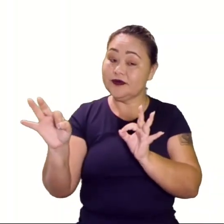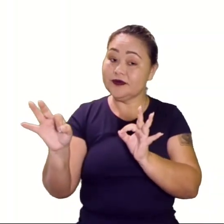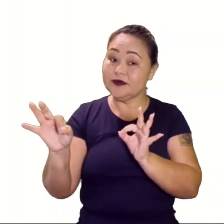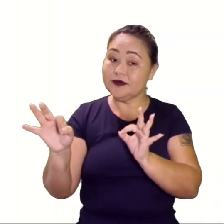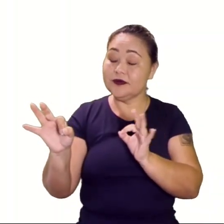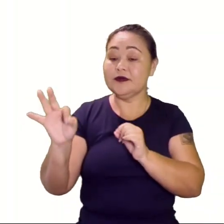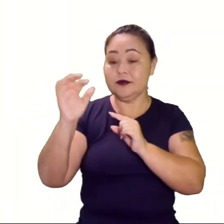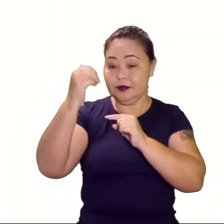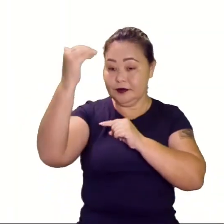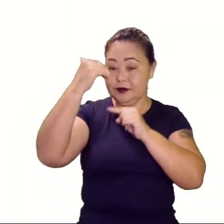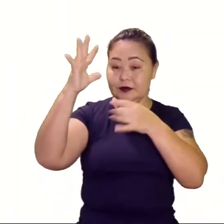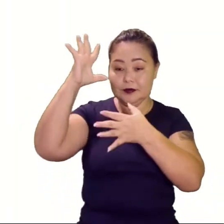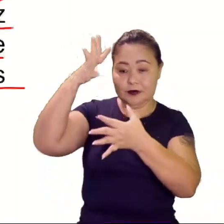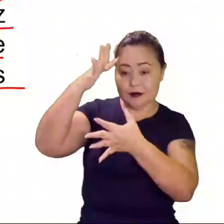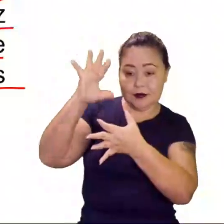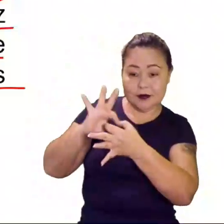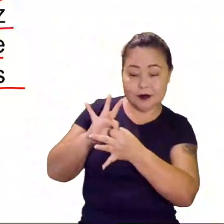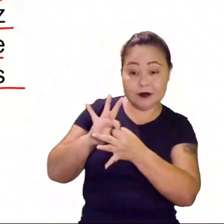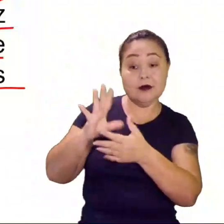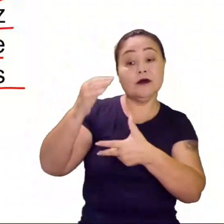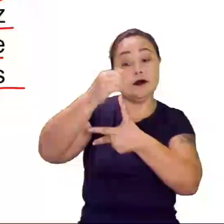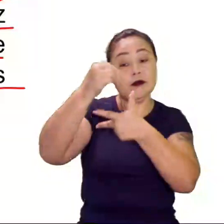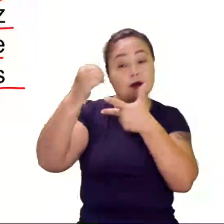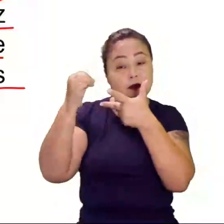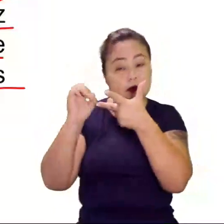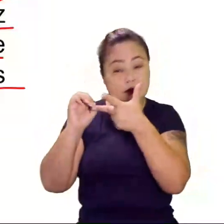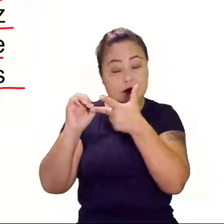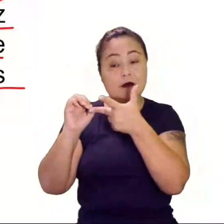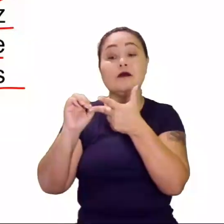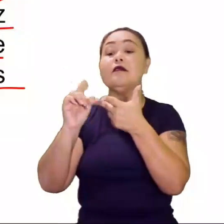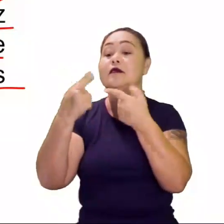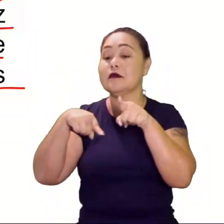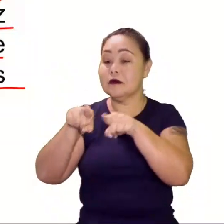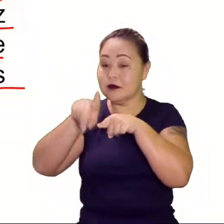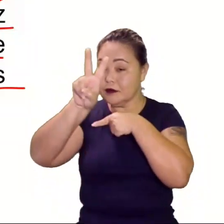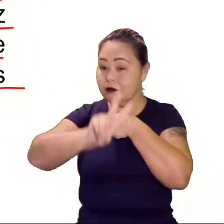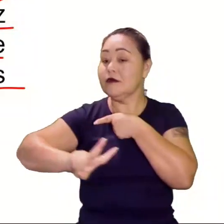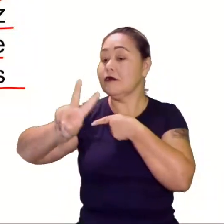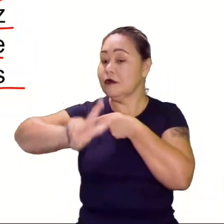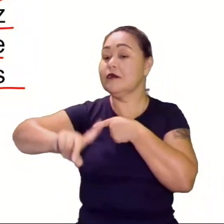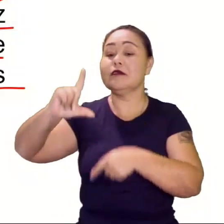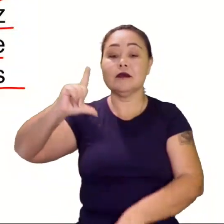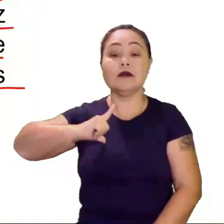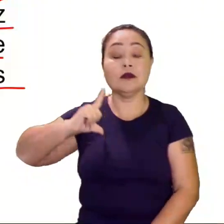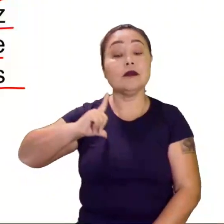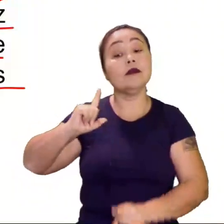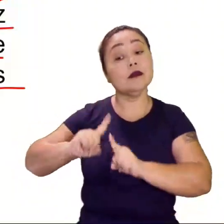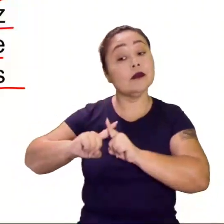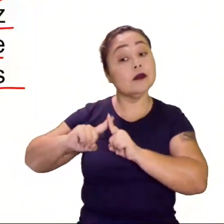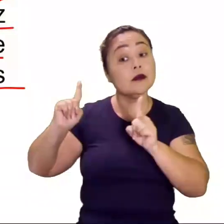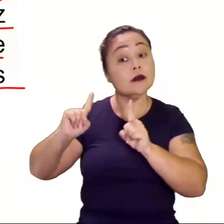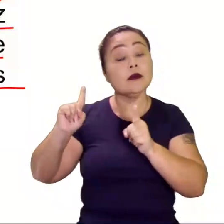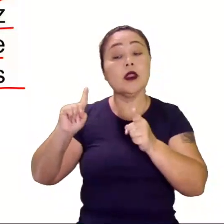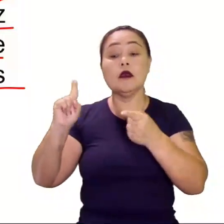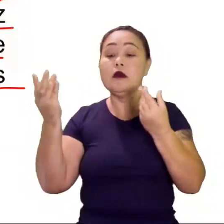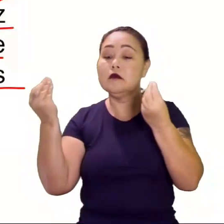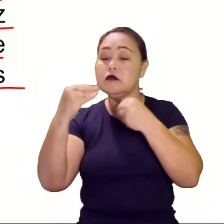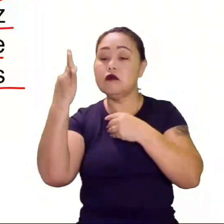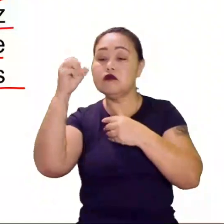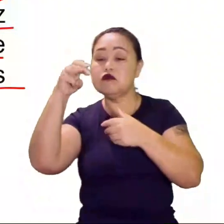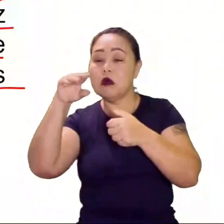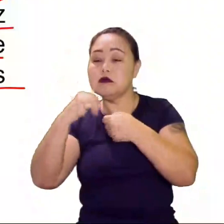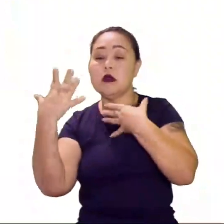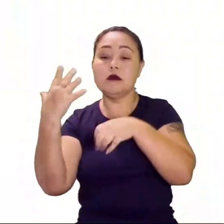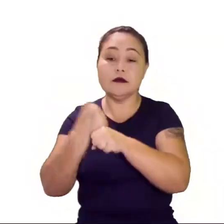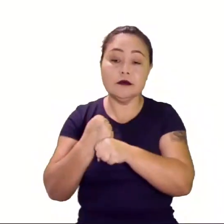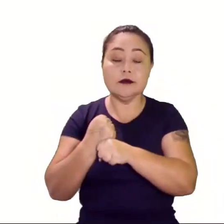fazer aqui por raciocínio lógico, porque o nosso Enem, os nossos vestibulares, a gente trabalha muito com isso, né? Mais do que você colocar a fórmula da soma dos